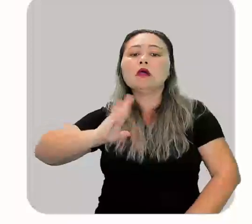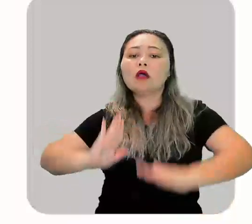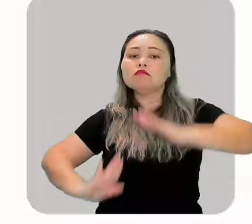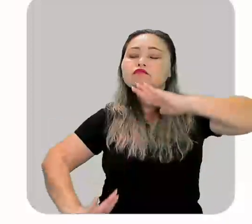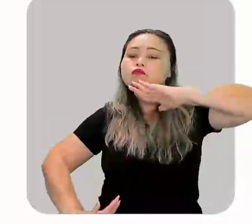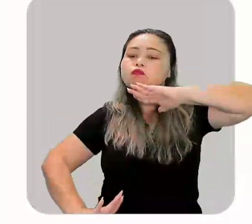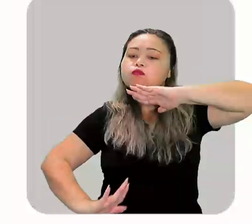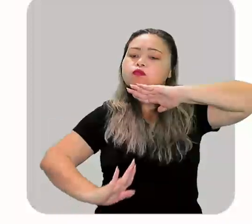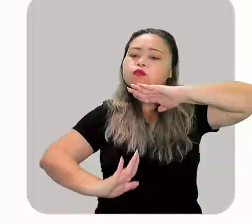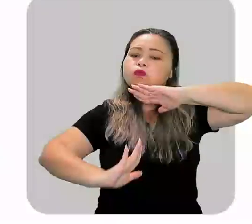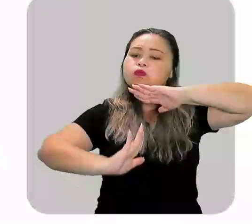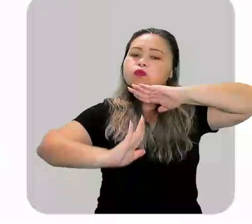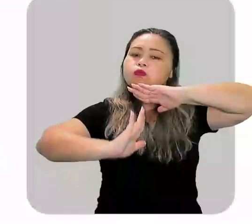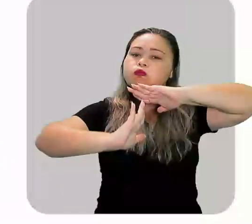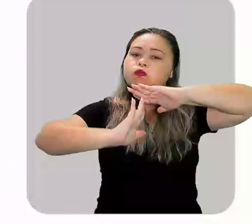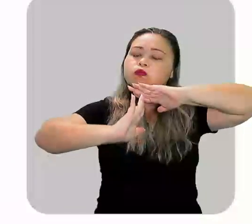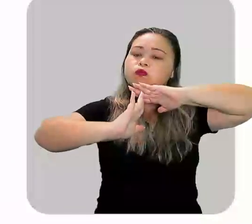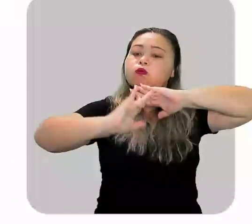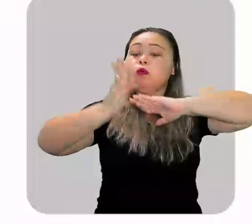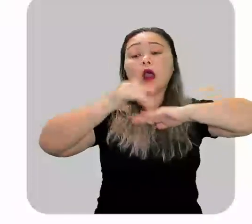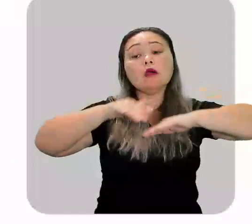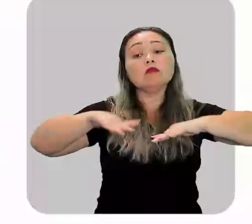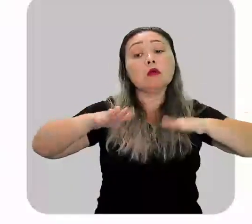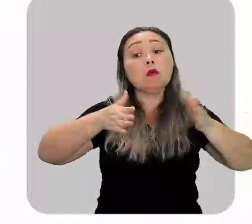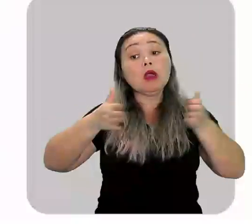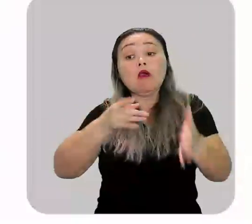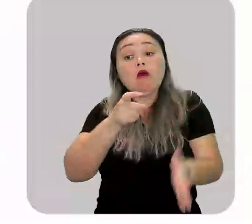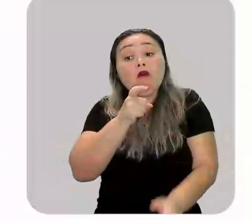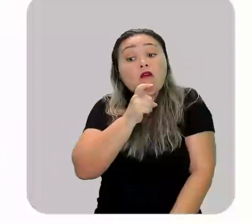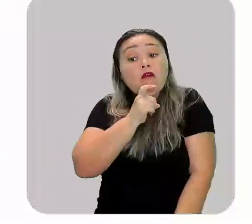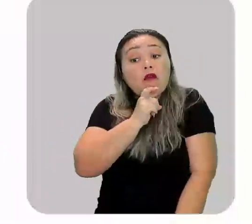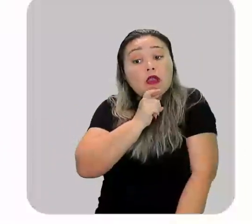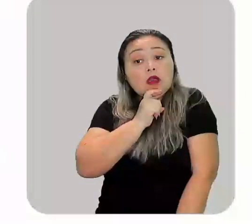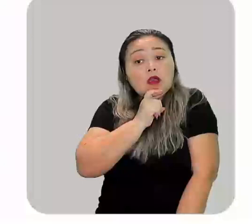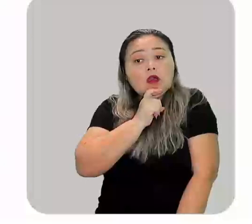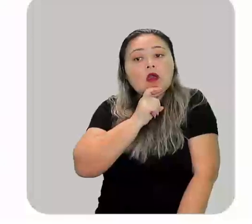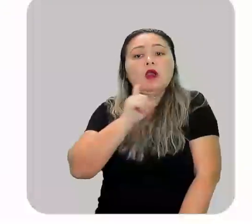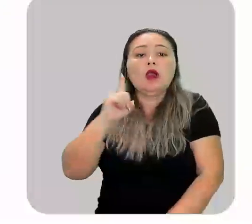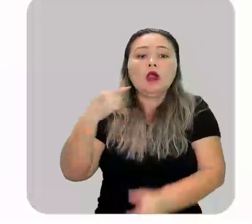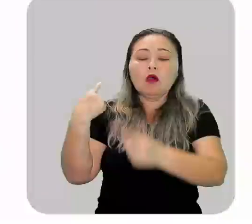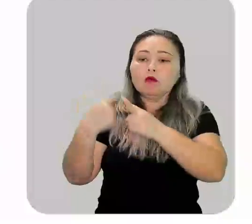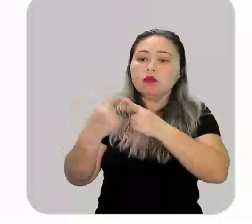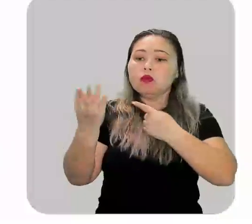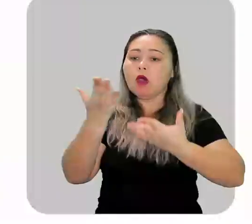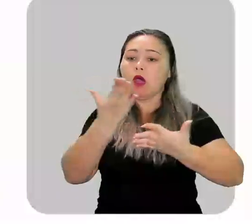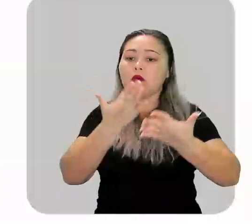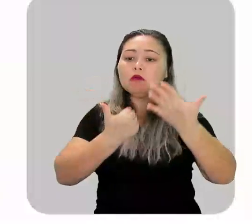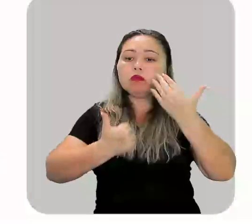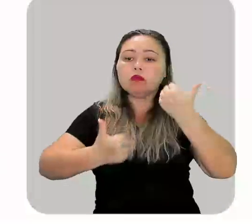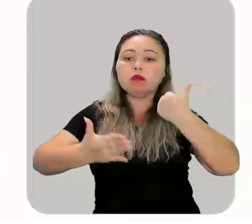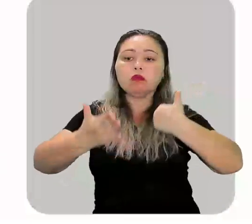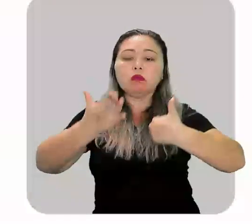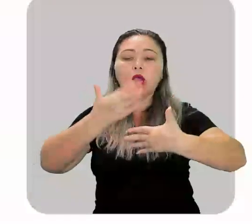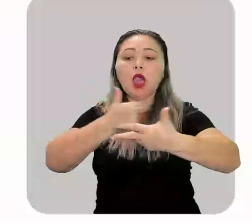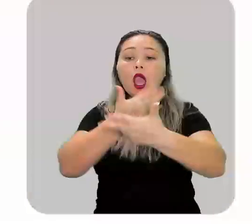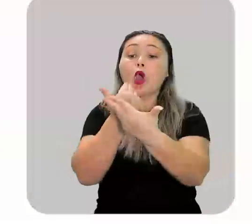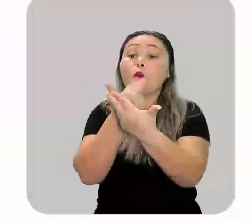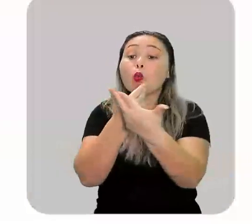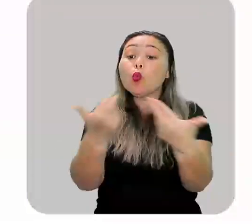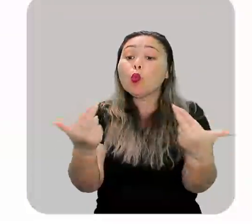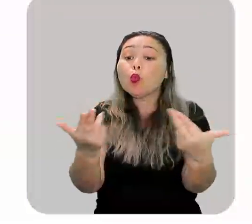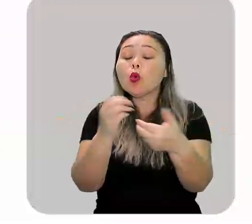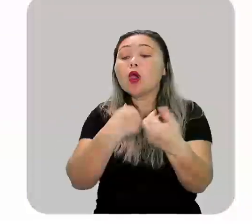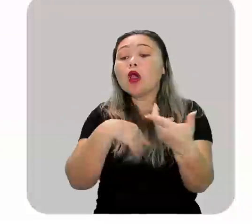atingir os mais elevados índices no inverno, quando cresce o consumo de alimentos calóricos